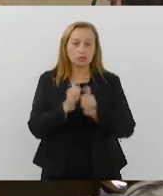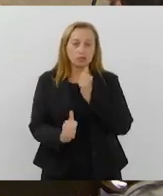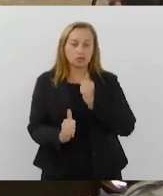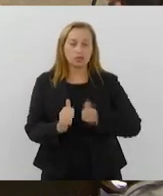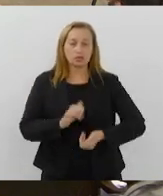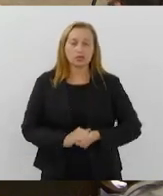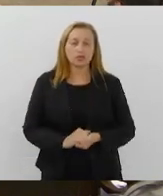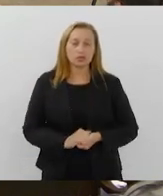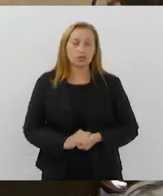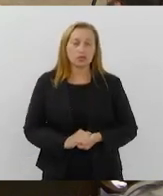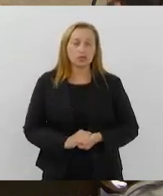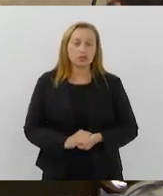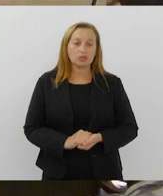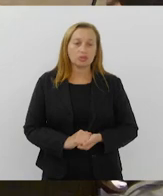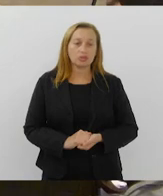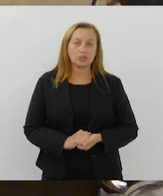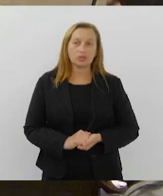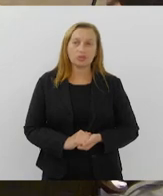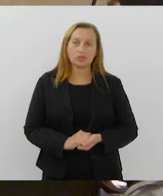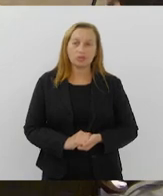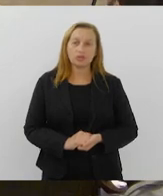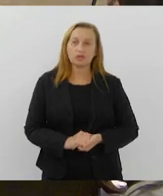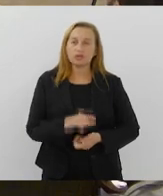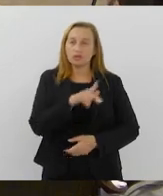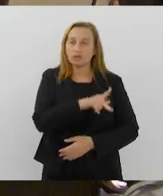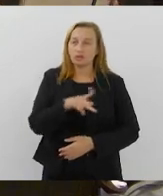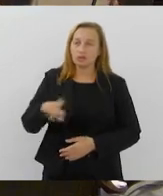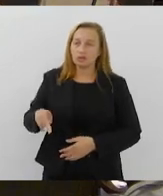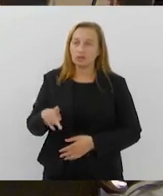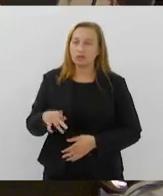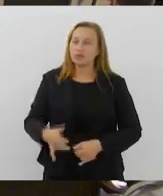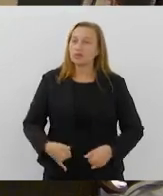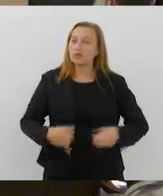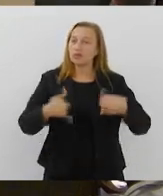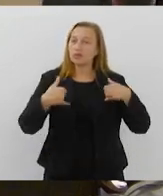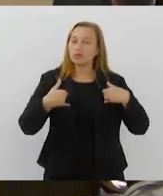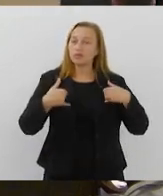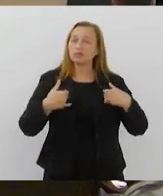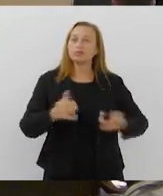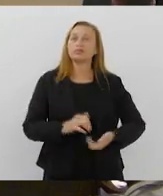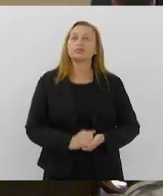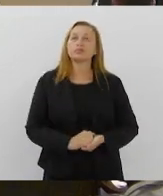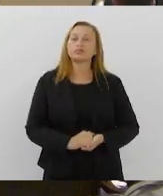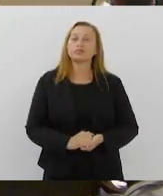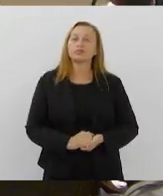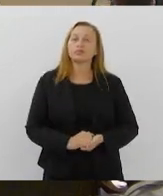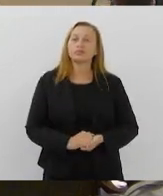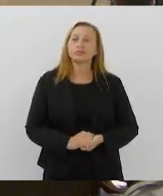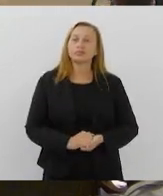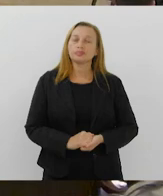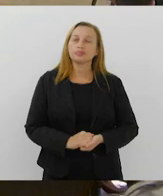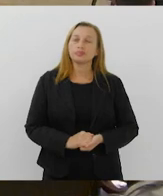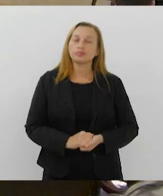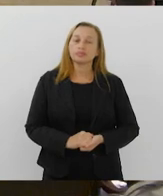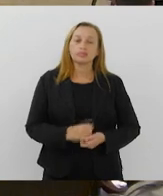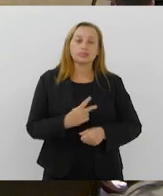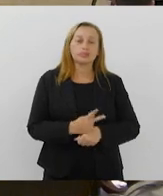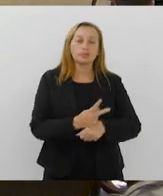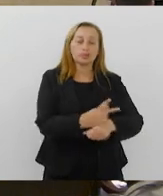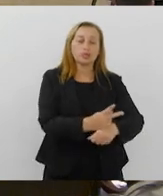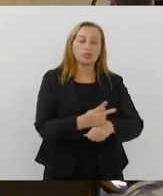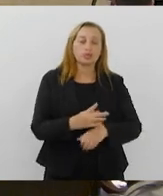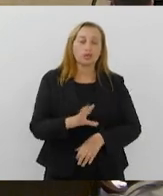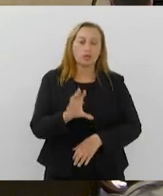O Instituto Condicoma, através de seu presidente, tem a grata honra e imensurável satisfação de outorgar o título de comendador